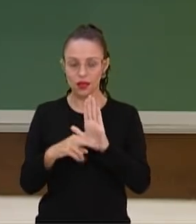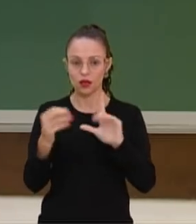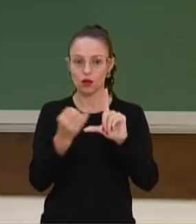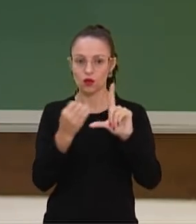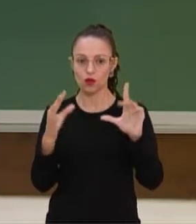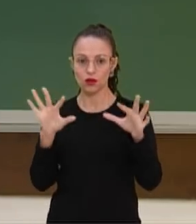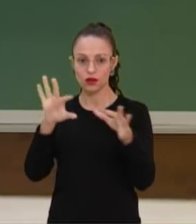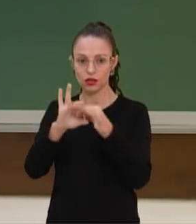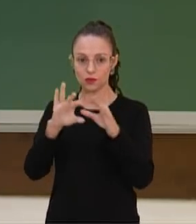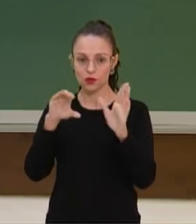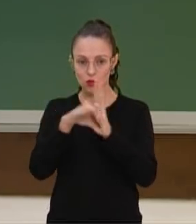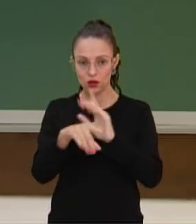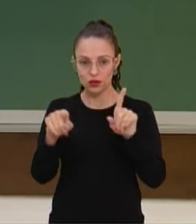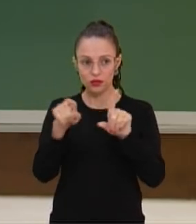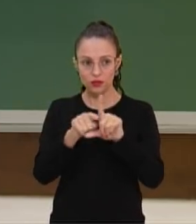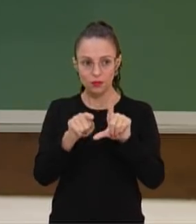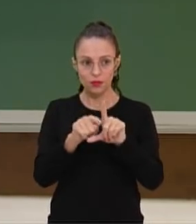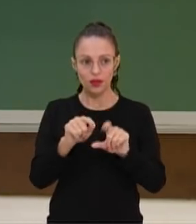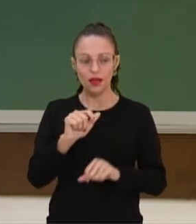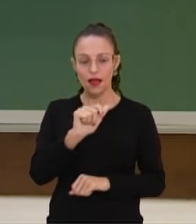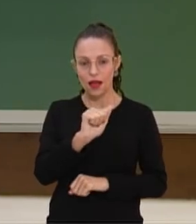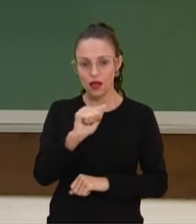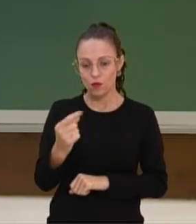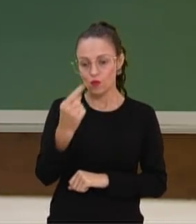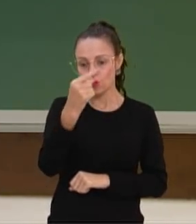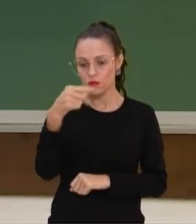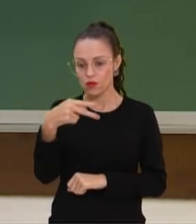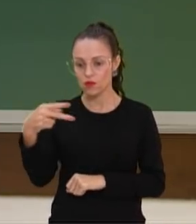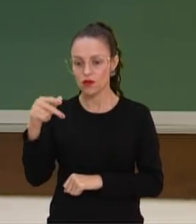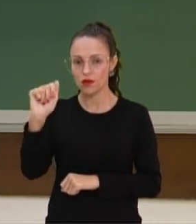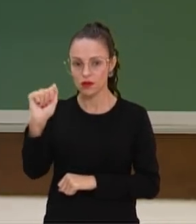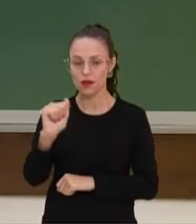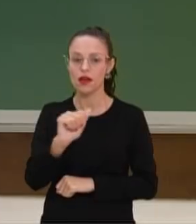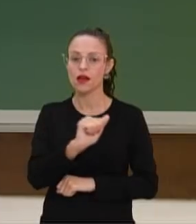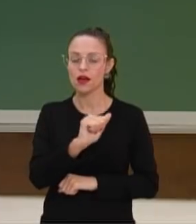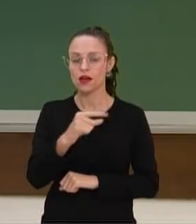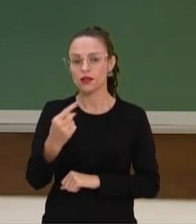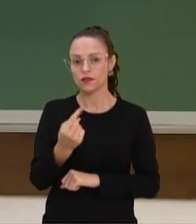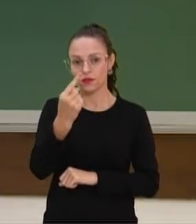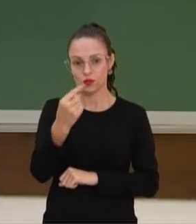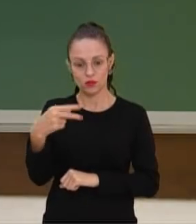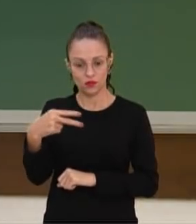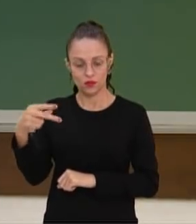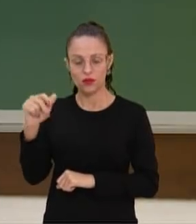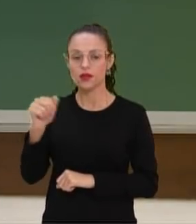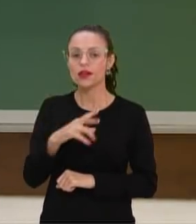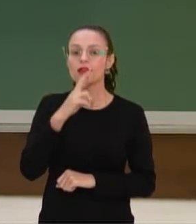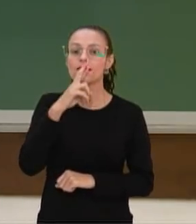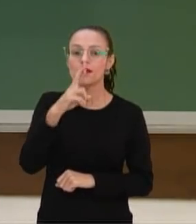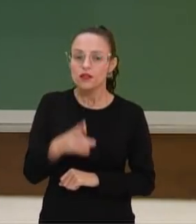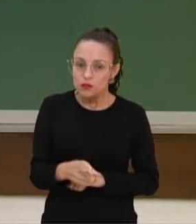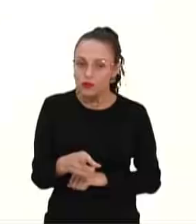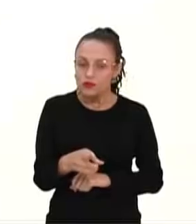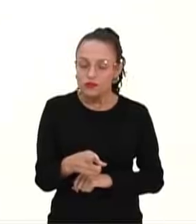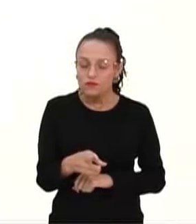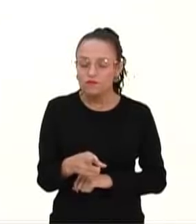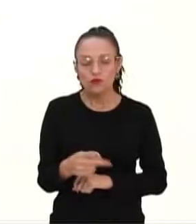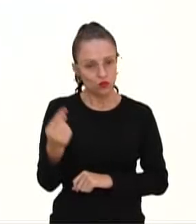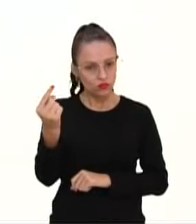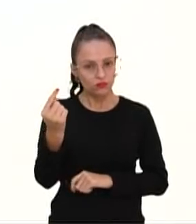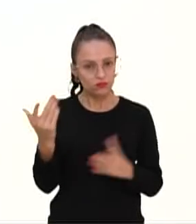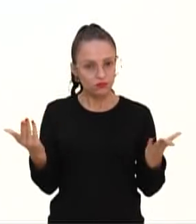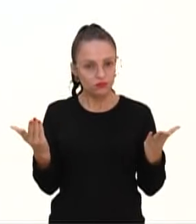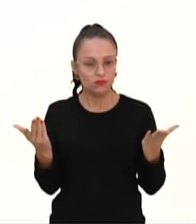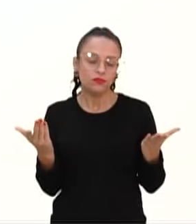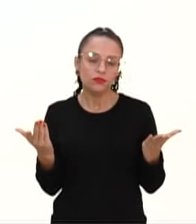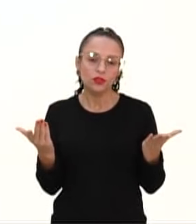logaritmo, A elevado a 1 igual a A. A elevado a 1 igual a A, resposta tem que ser 1, né? Ou